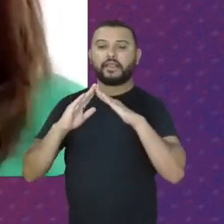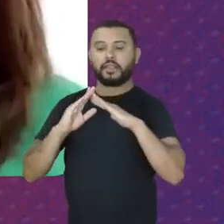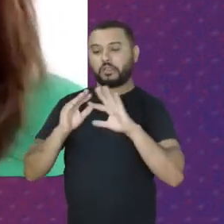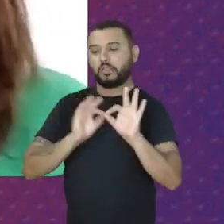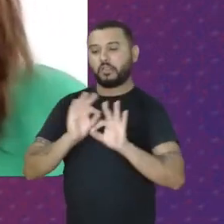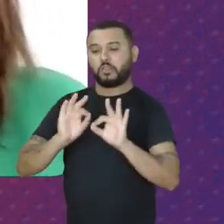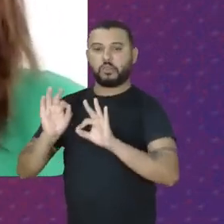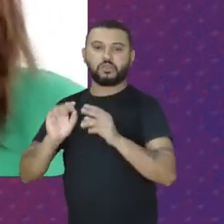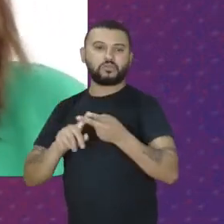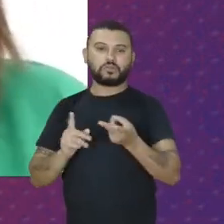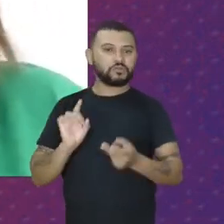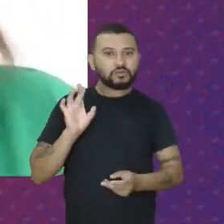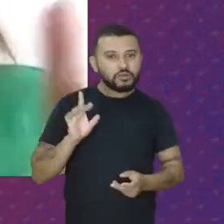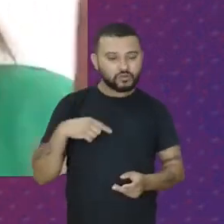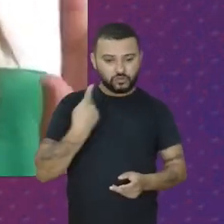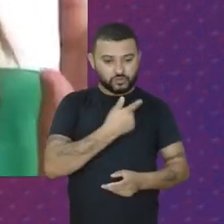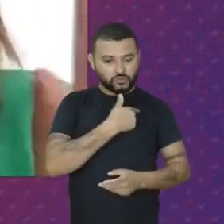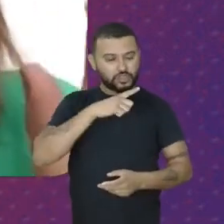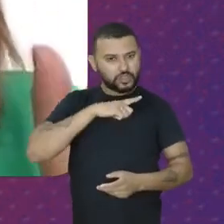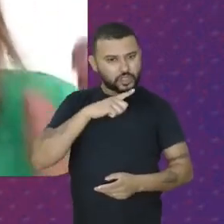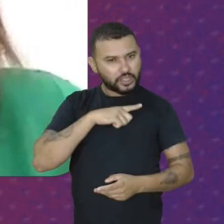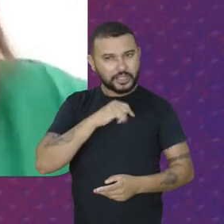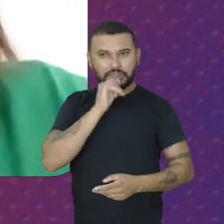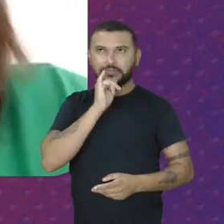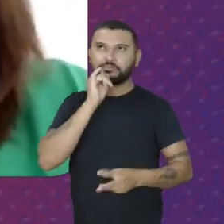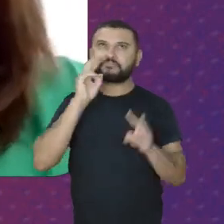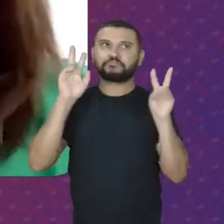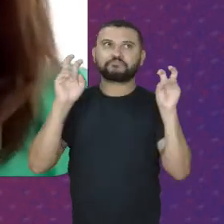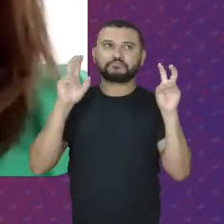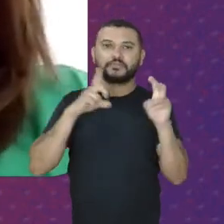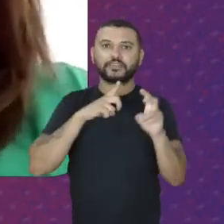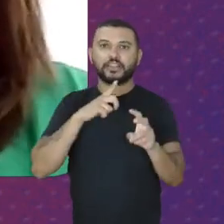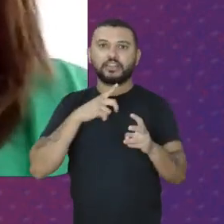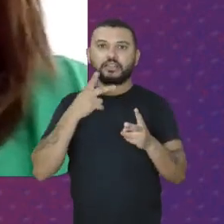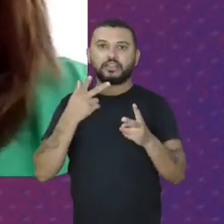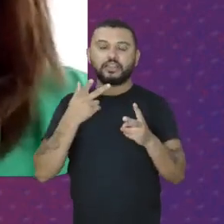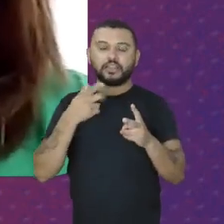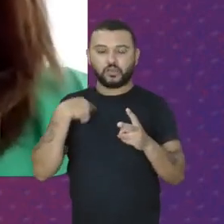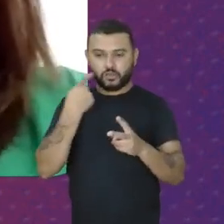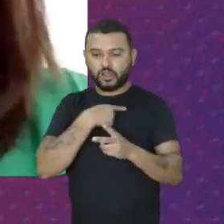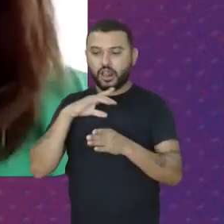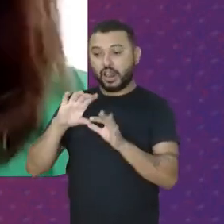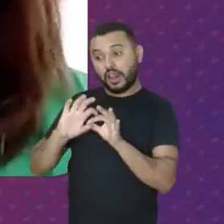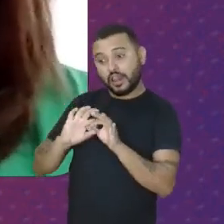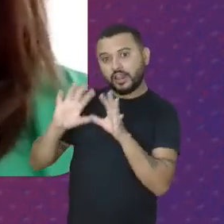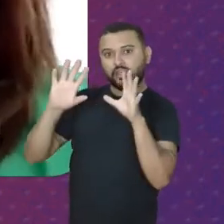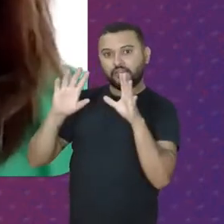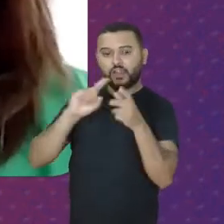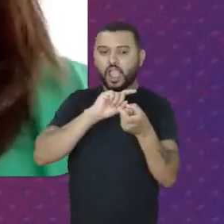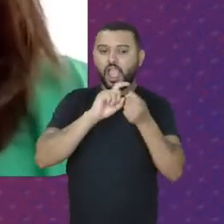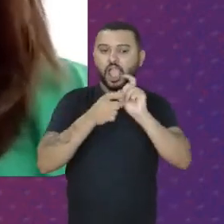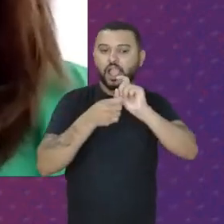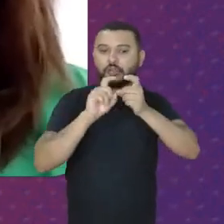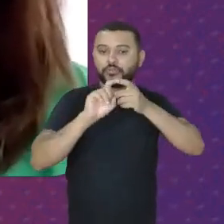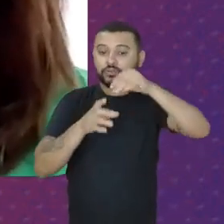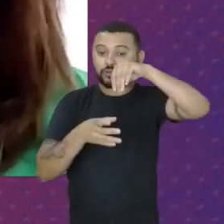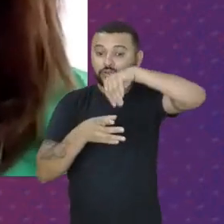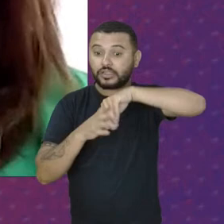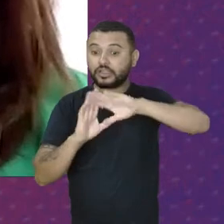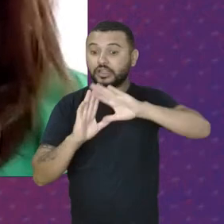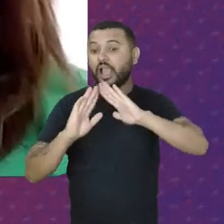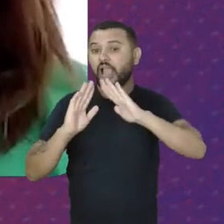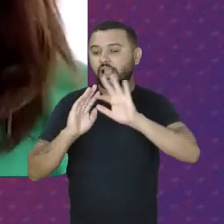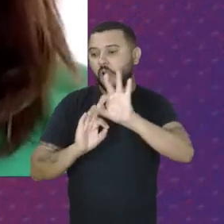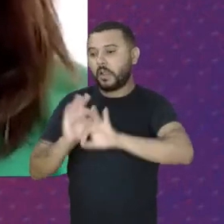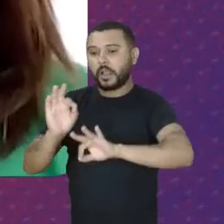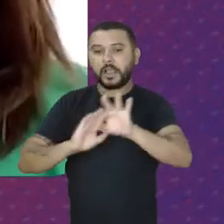né? Nós tínhamos uma relativa autonomia na administração das